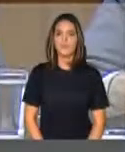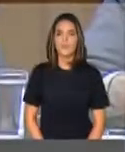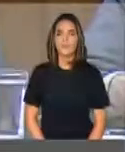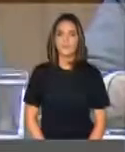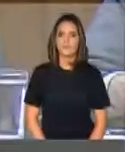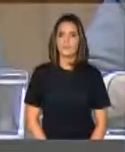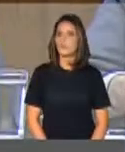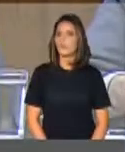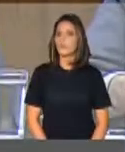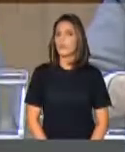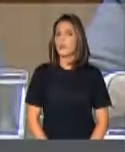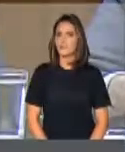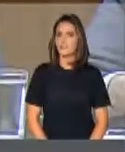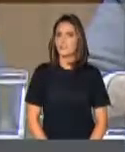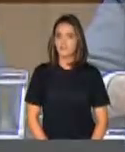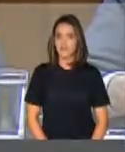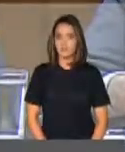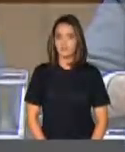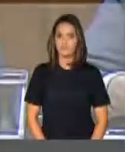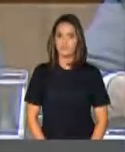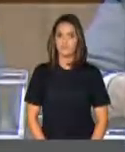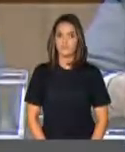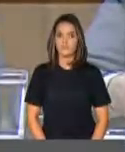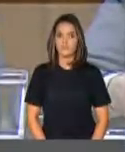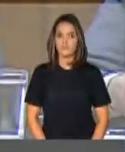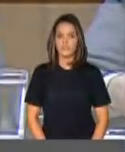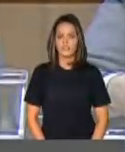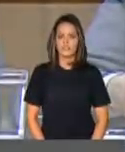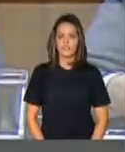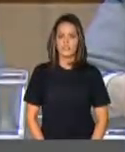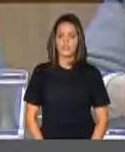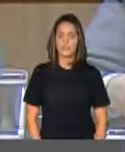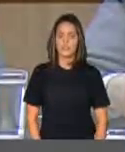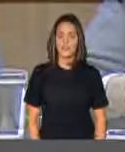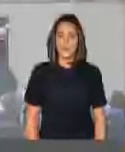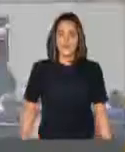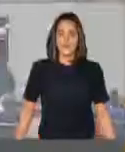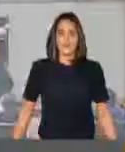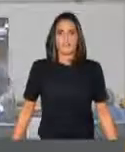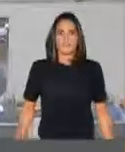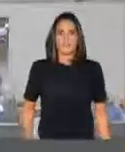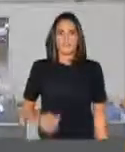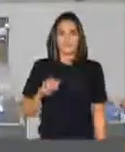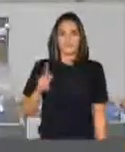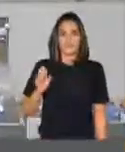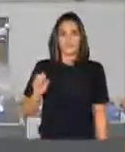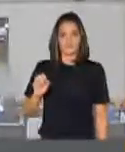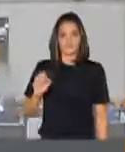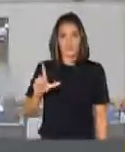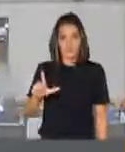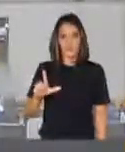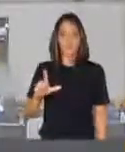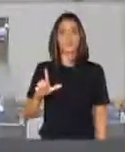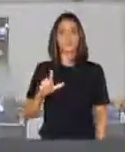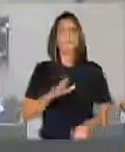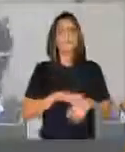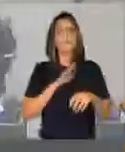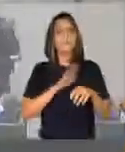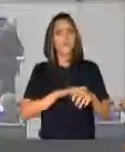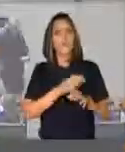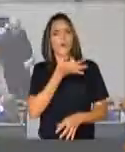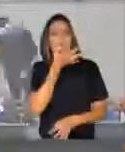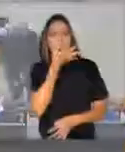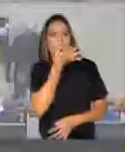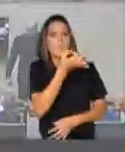meu desejo pessoal e só o pessoal mantém a sua posição de coerência com a